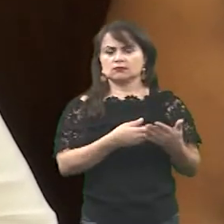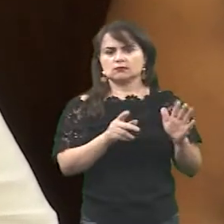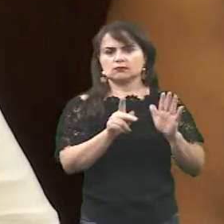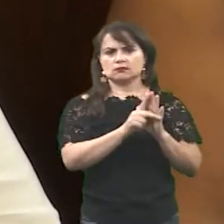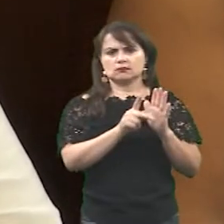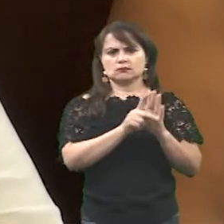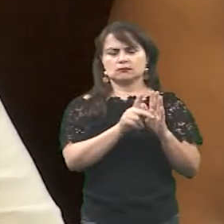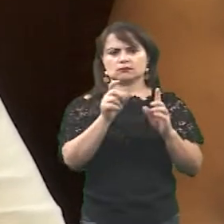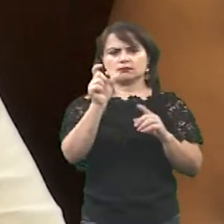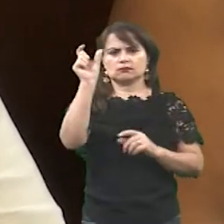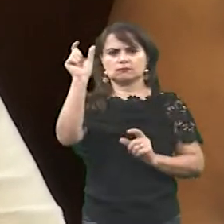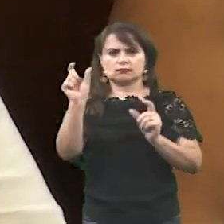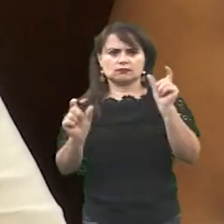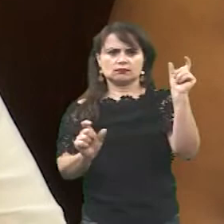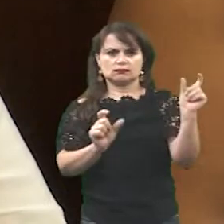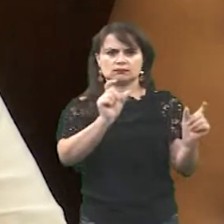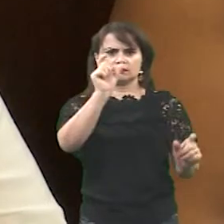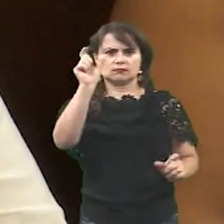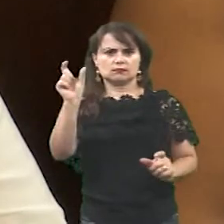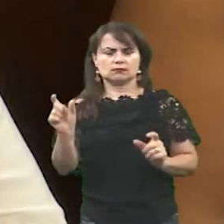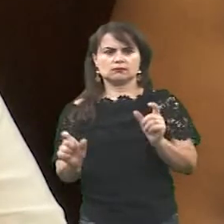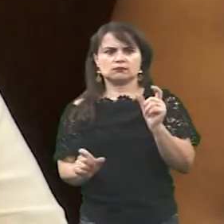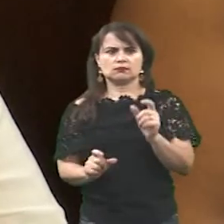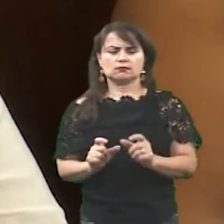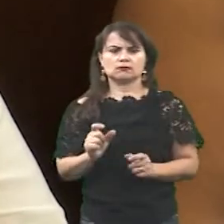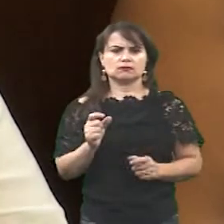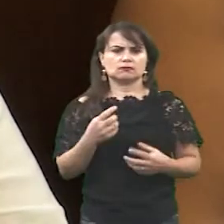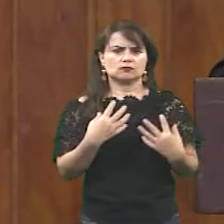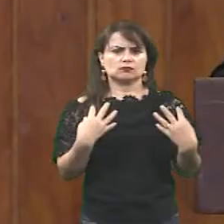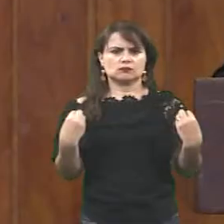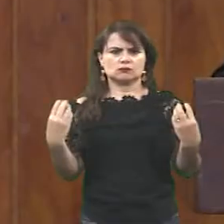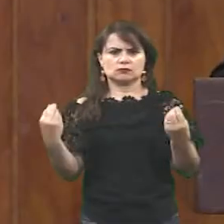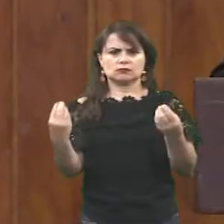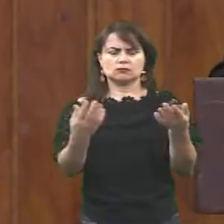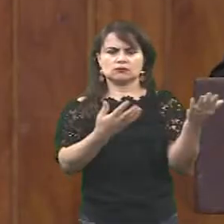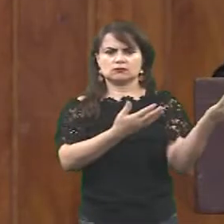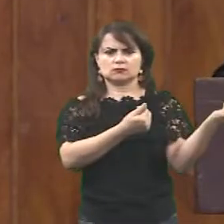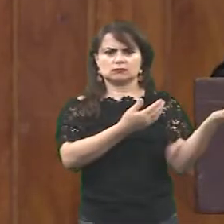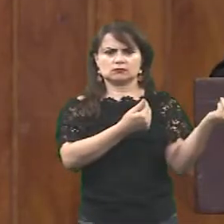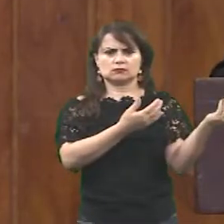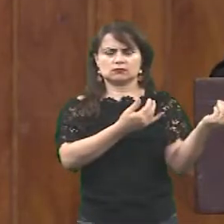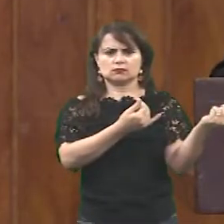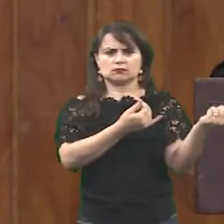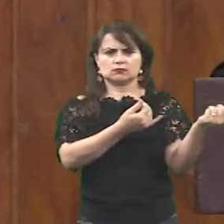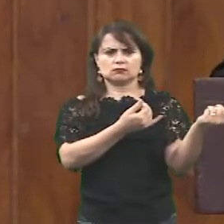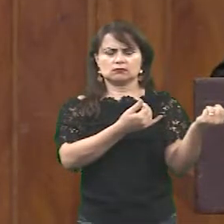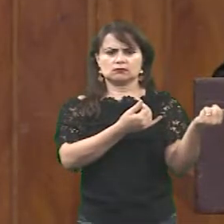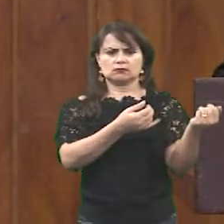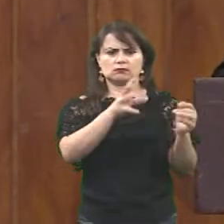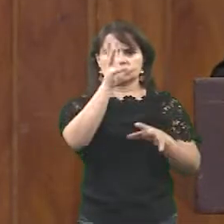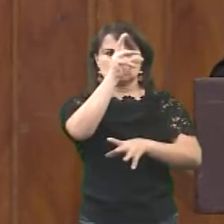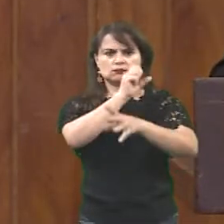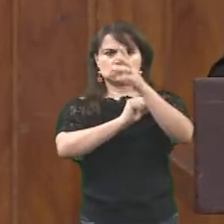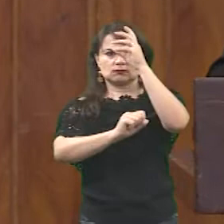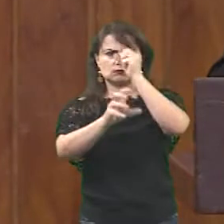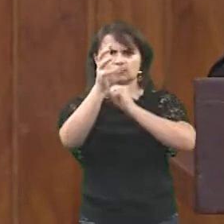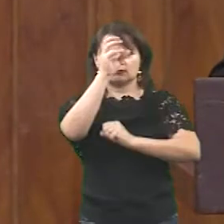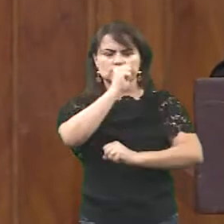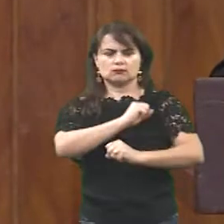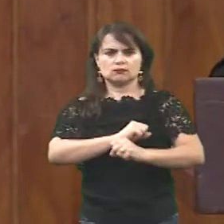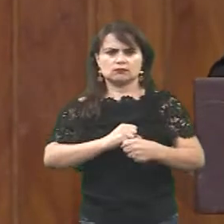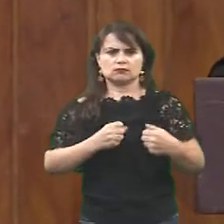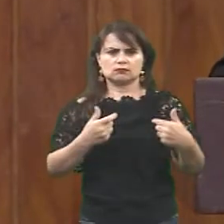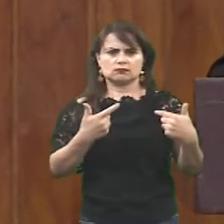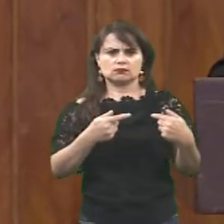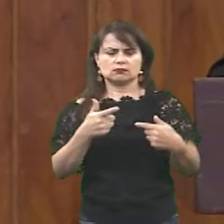e civismo. Muito do que o jovem atirador em formação aprende no tiro de guerra serve de